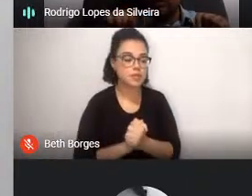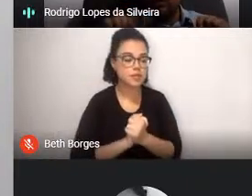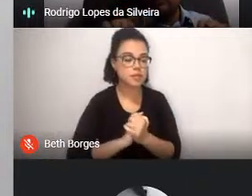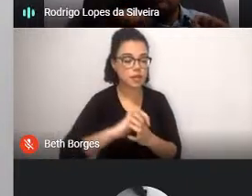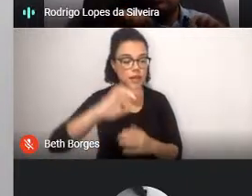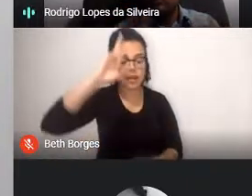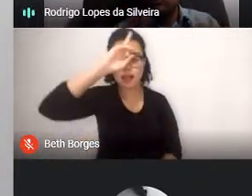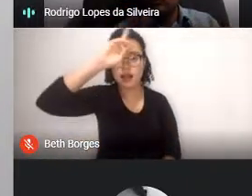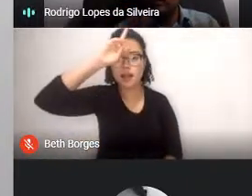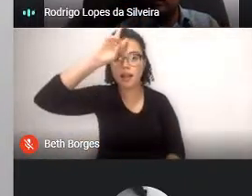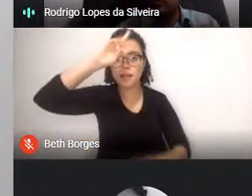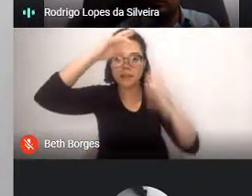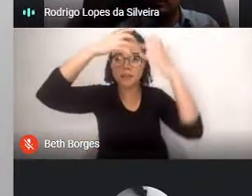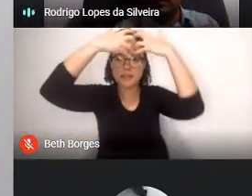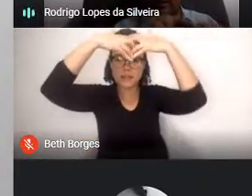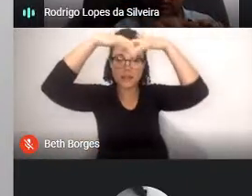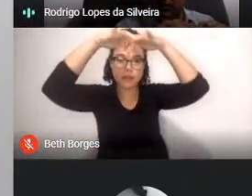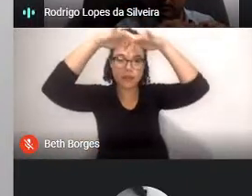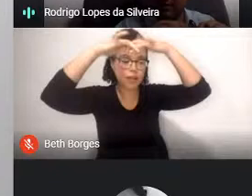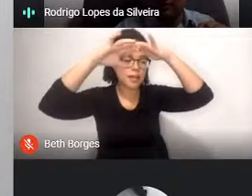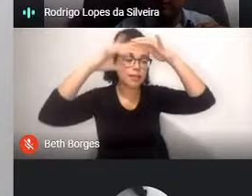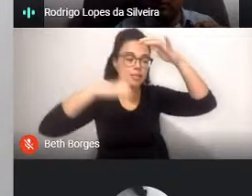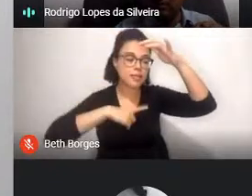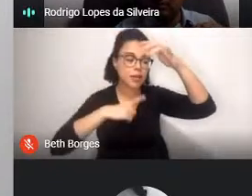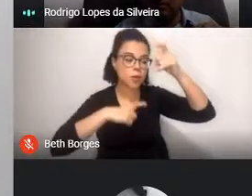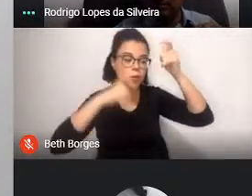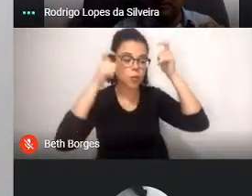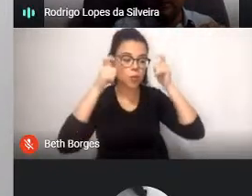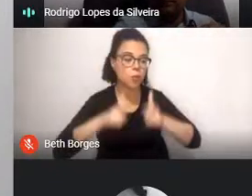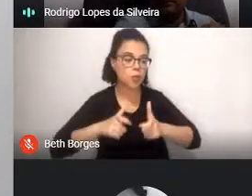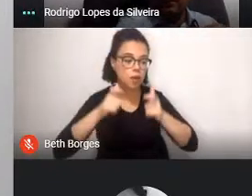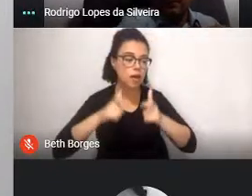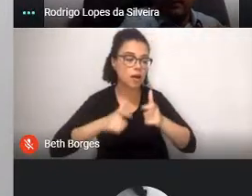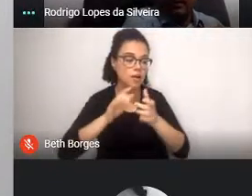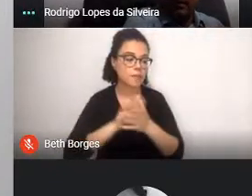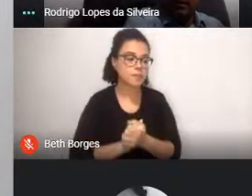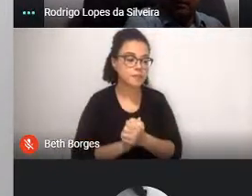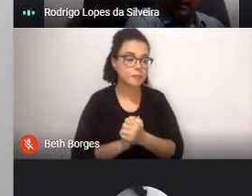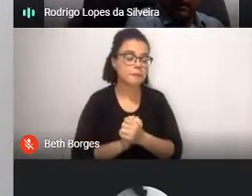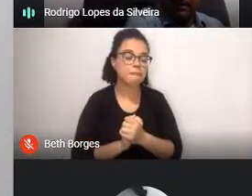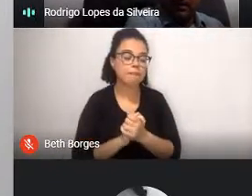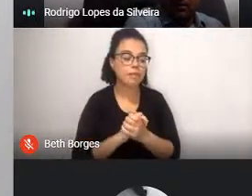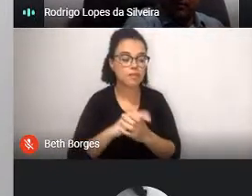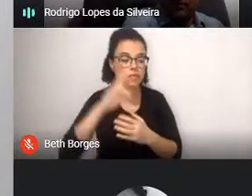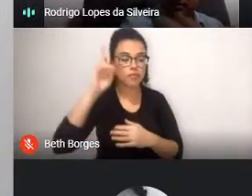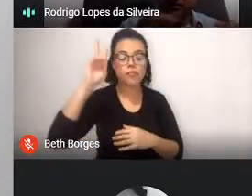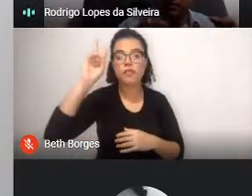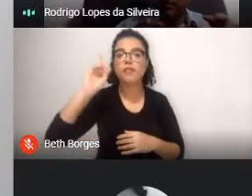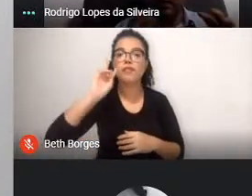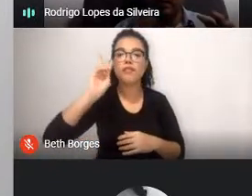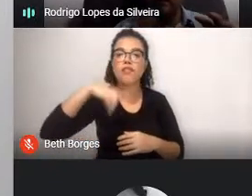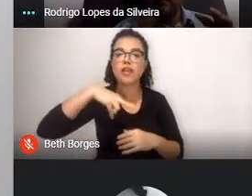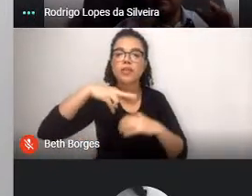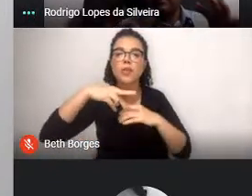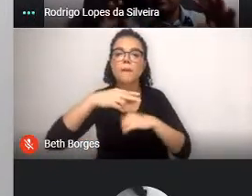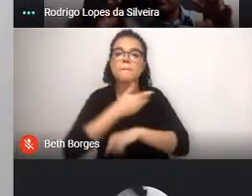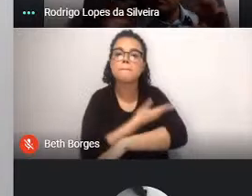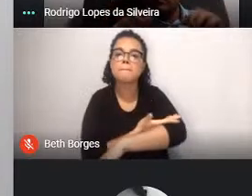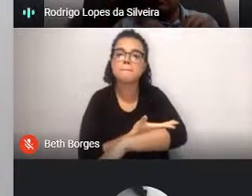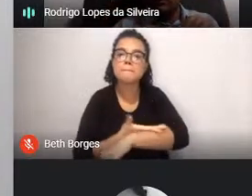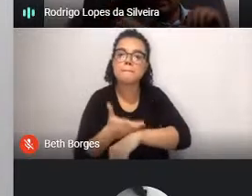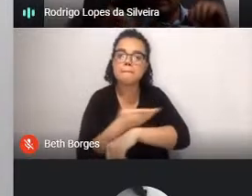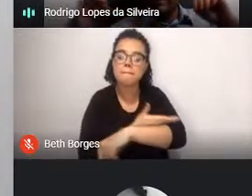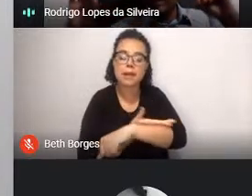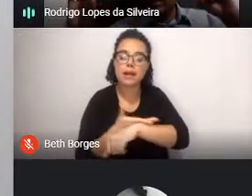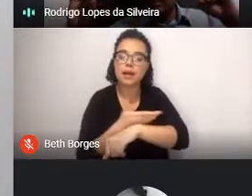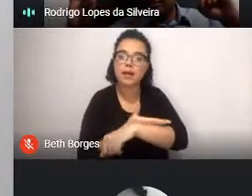um lugar chamado giro do símbolo, que é essa região que você está vendo aí, tá? Branca com azulzinho, tá?